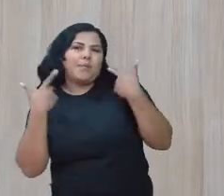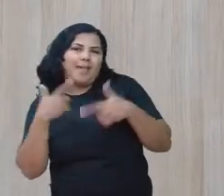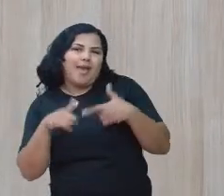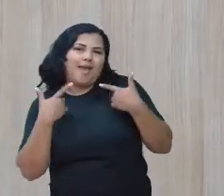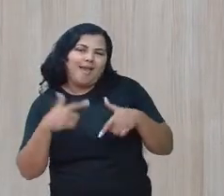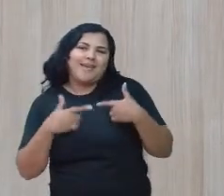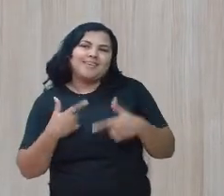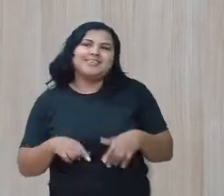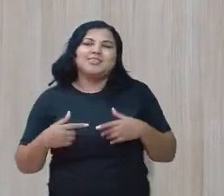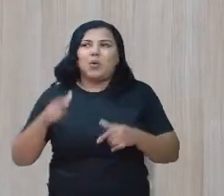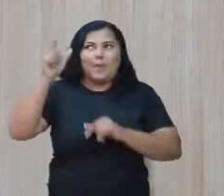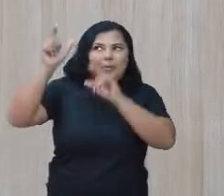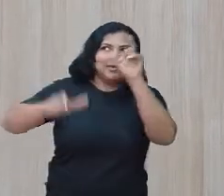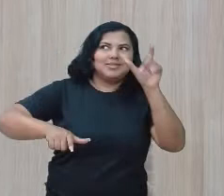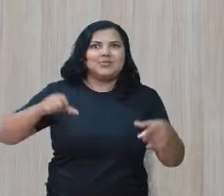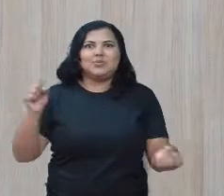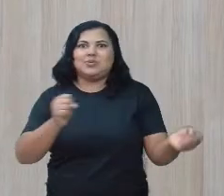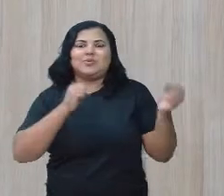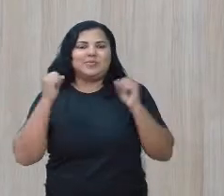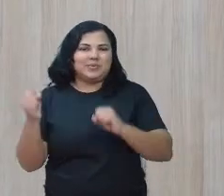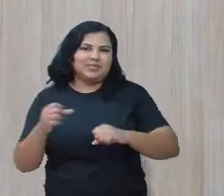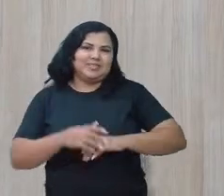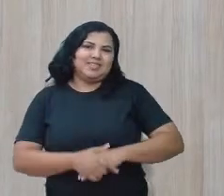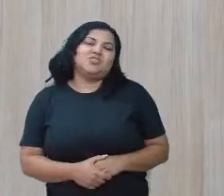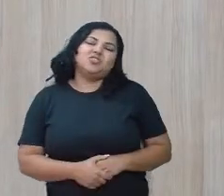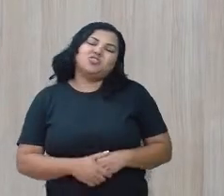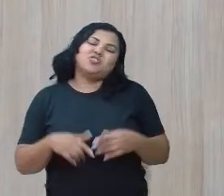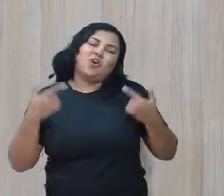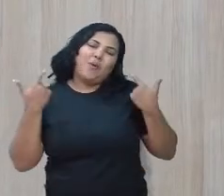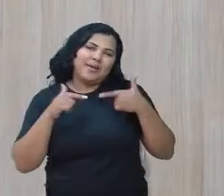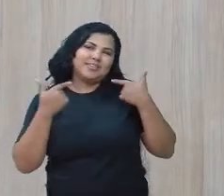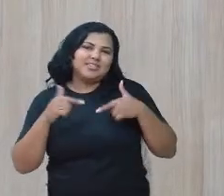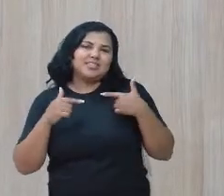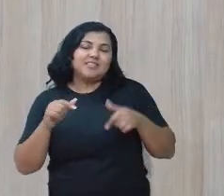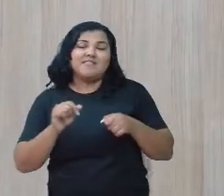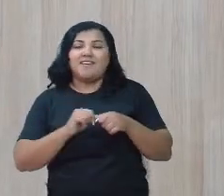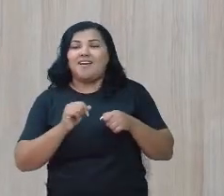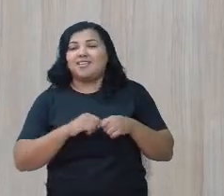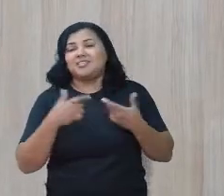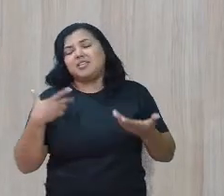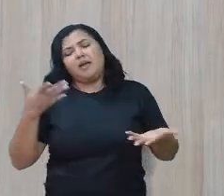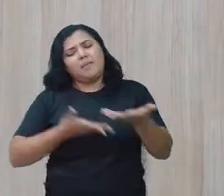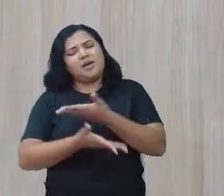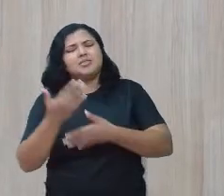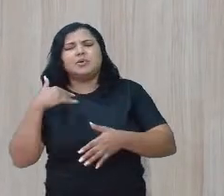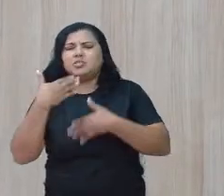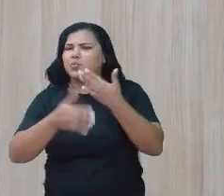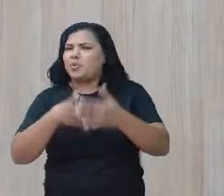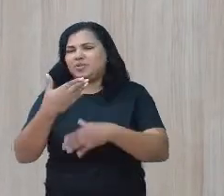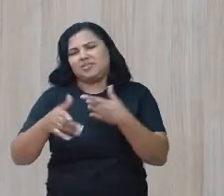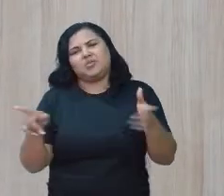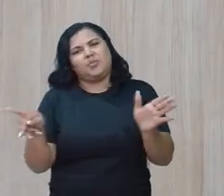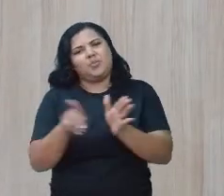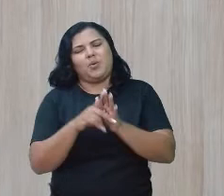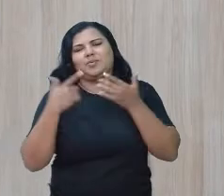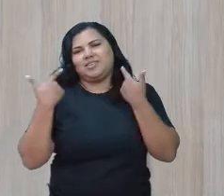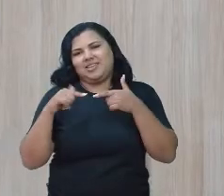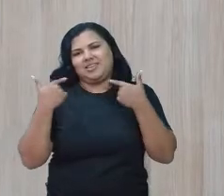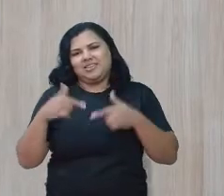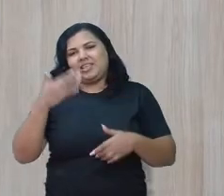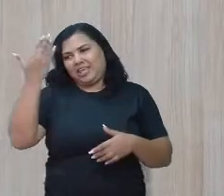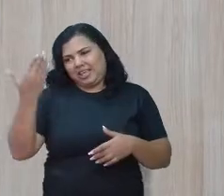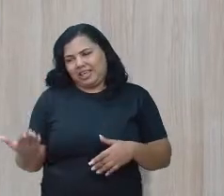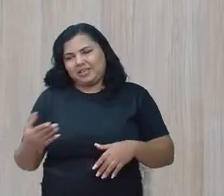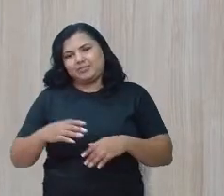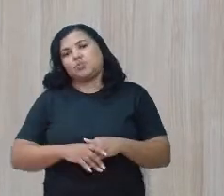tirar onda com gente que tem poder. Os comediantes fazem muito isso, né, isso faz parte do processo da comédia. E o Molière,